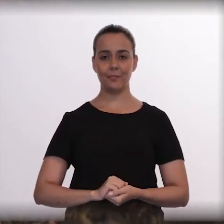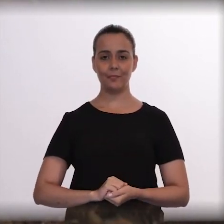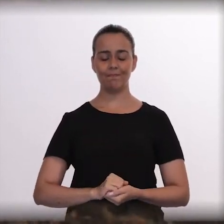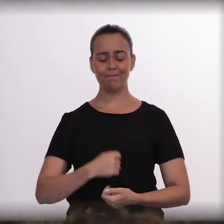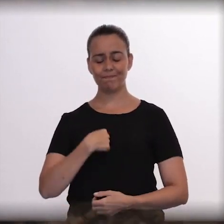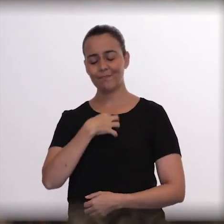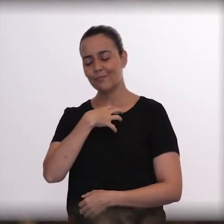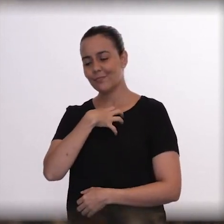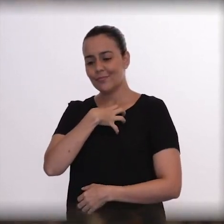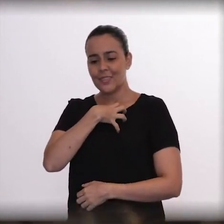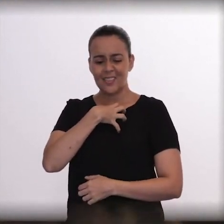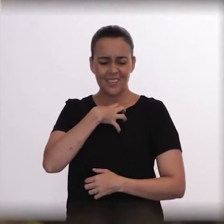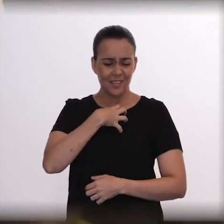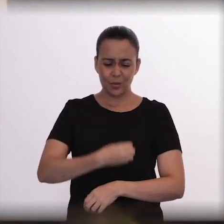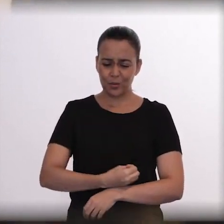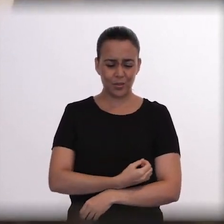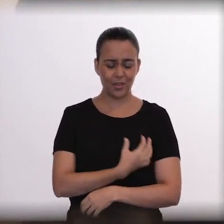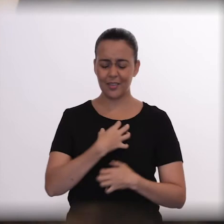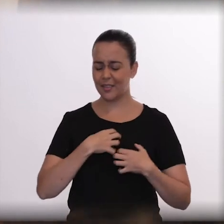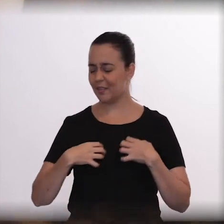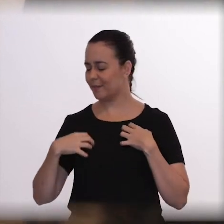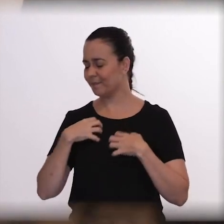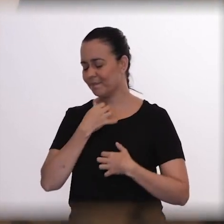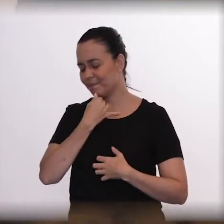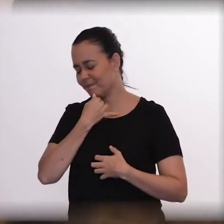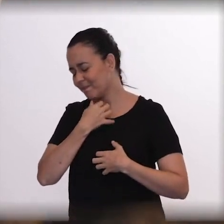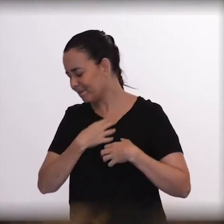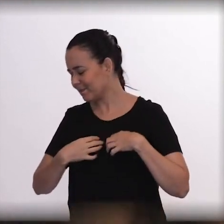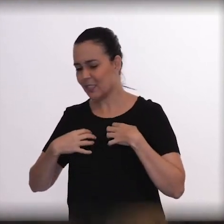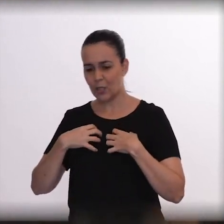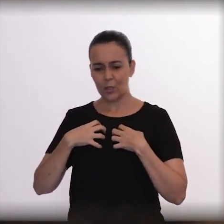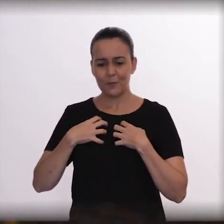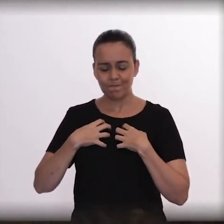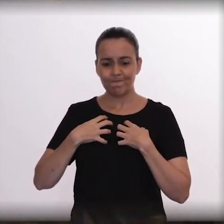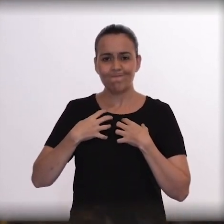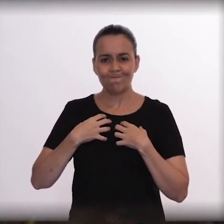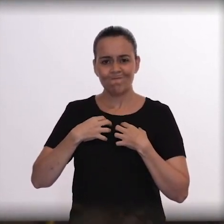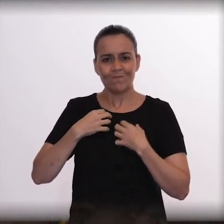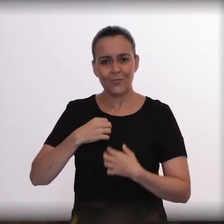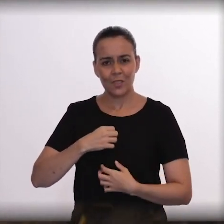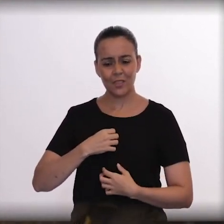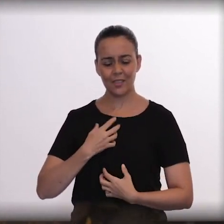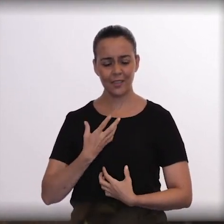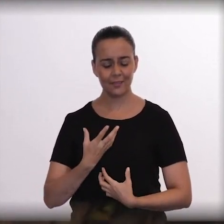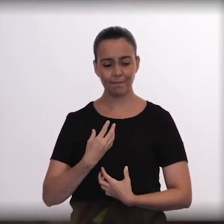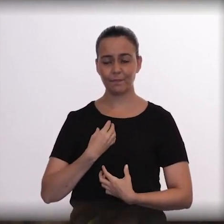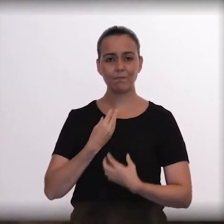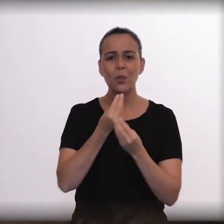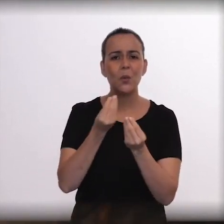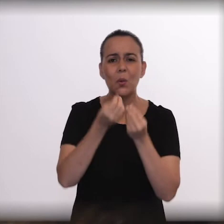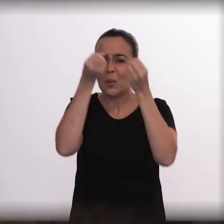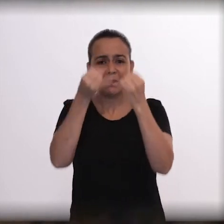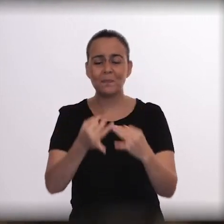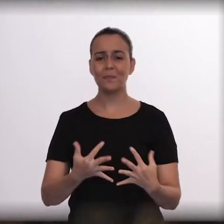Era como se nesse impulso eu acabasse meio que negando tudo